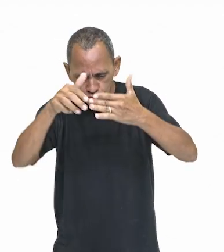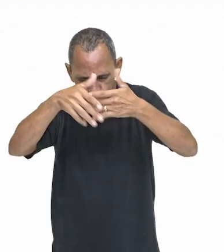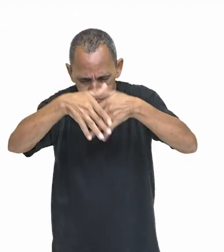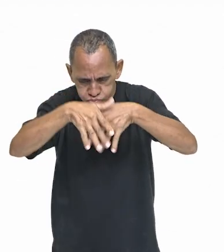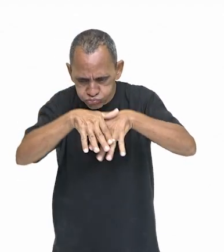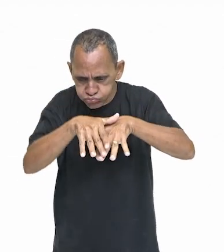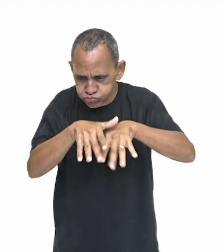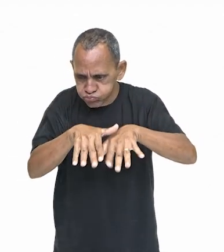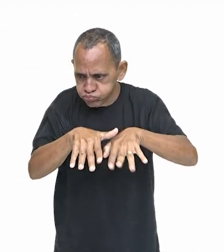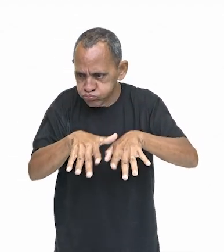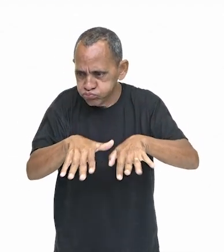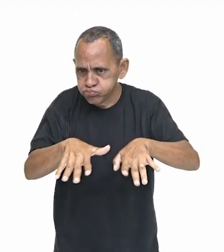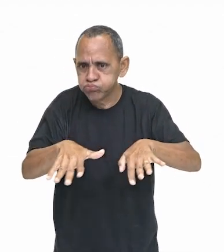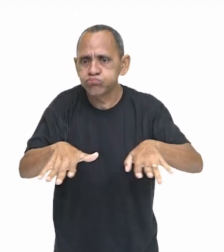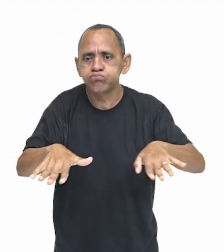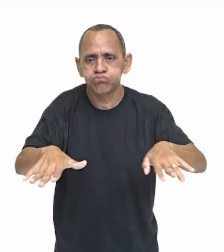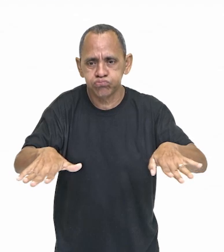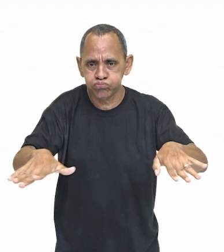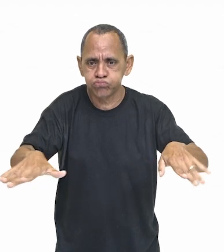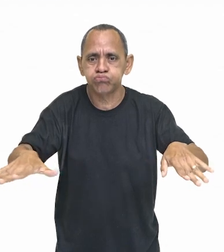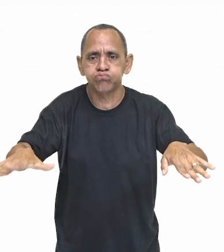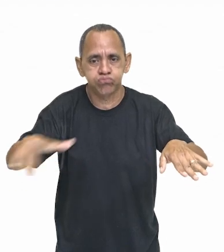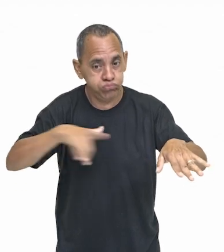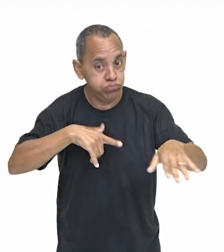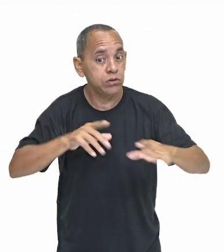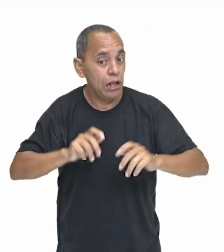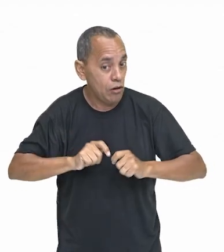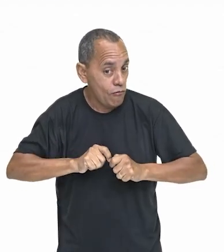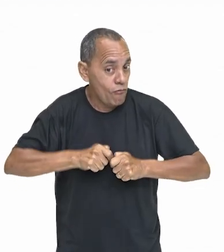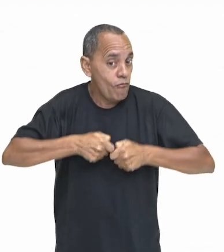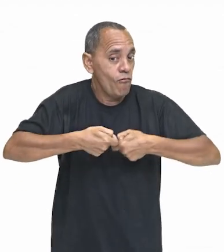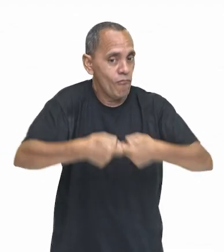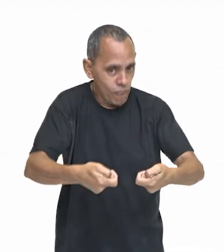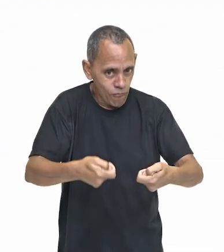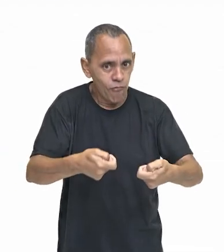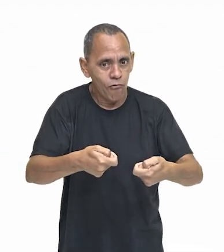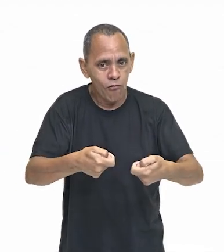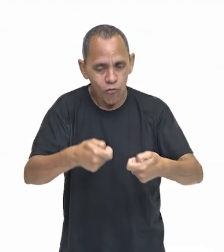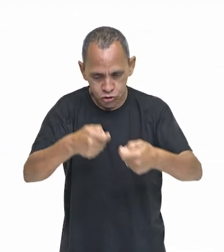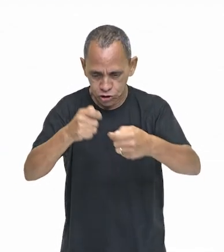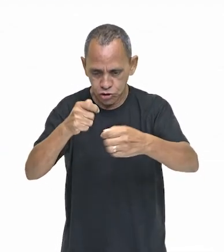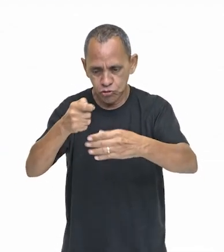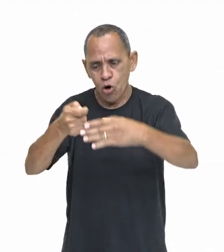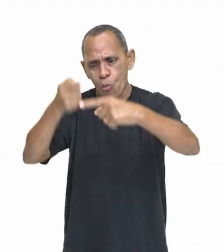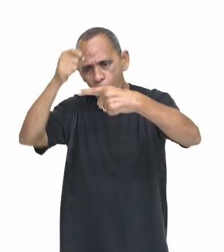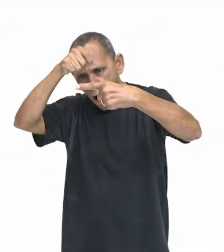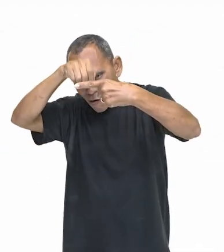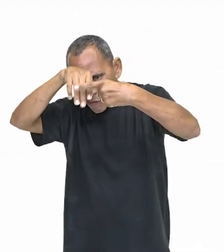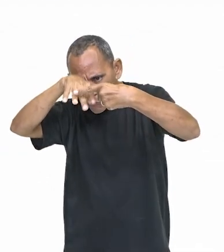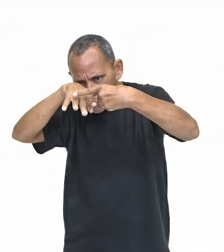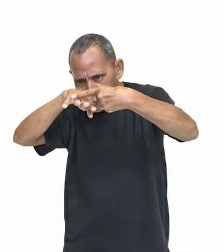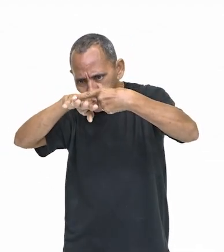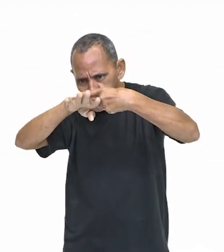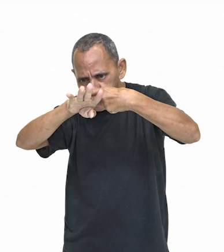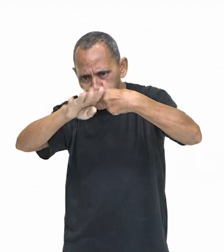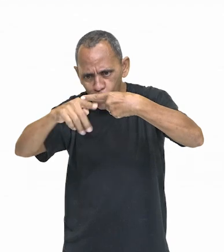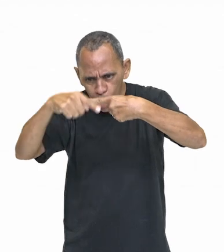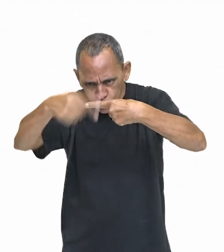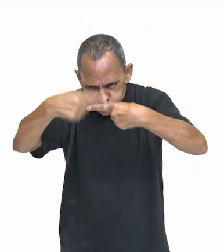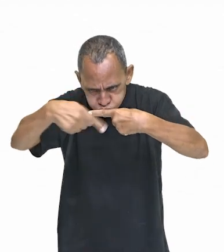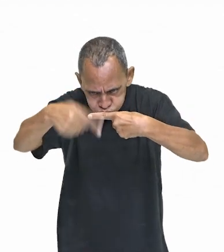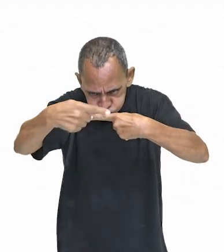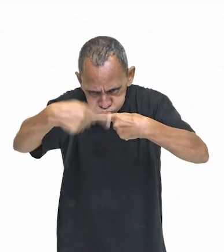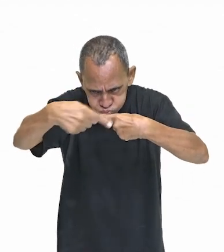sair pelas comportas com uma determinada força para fazer girar as turbinas, e essa turbina vai produzir, então,